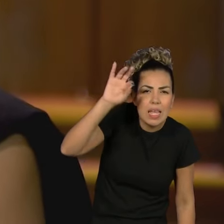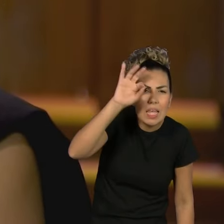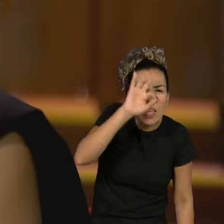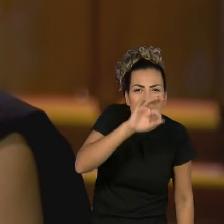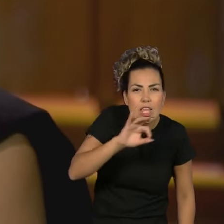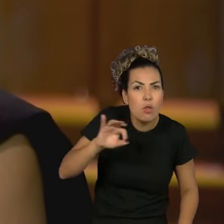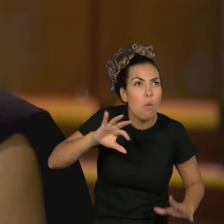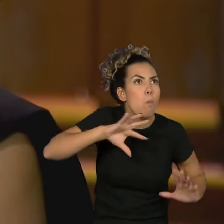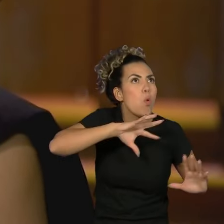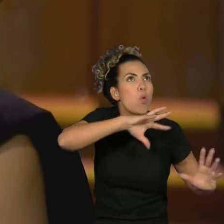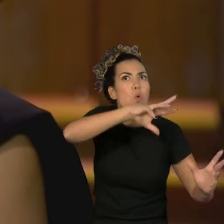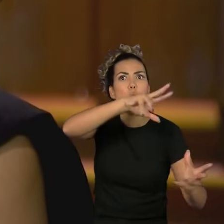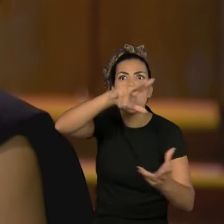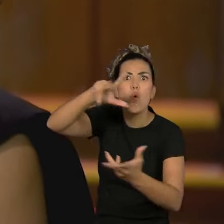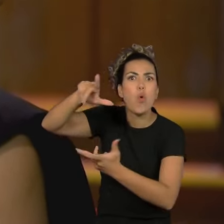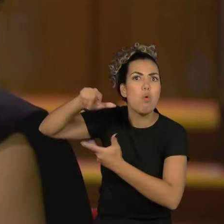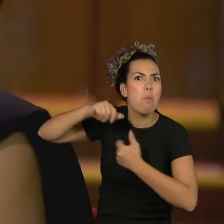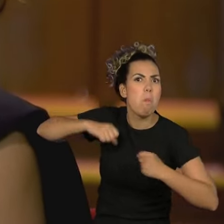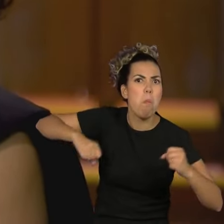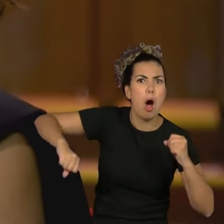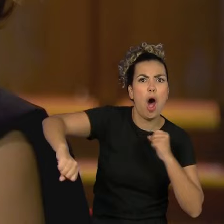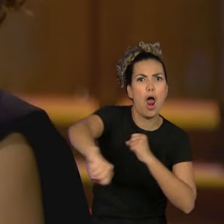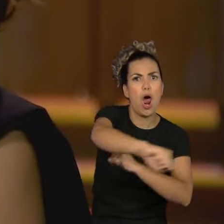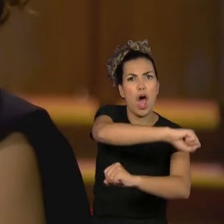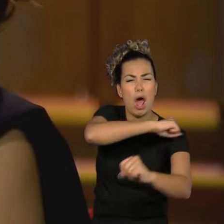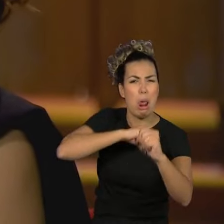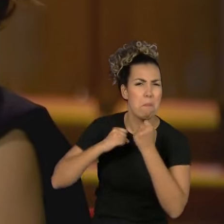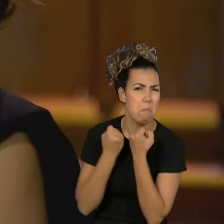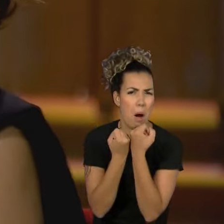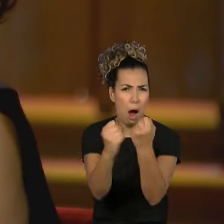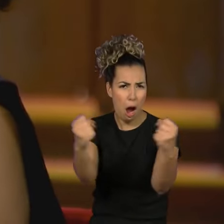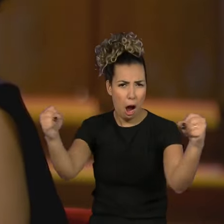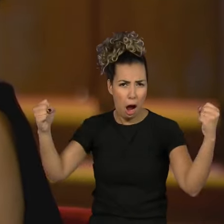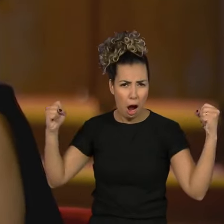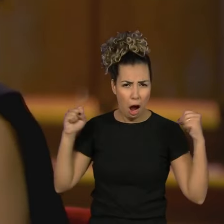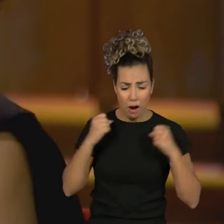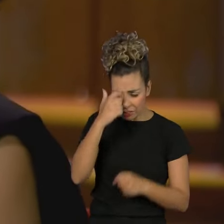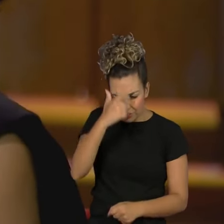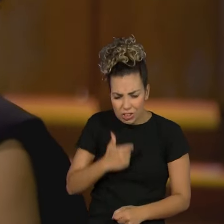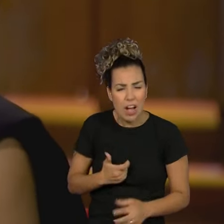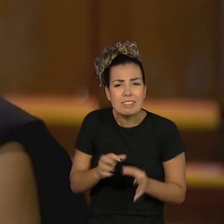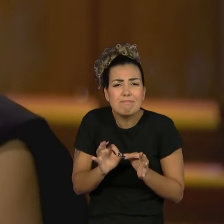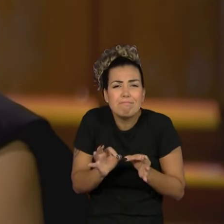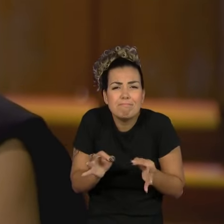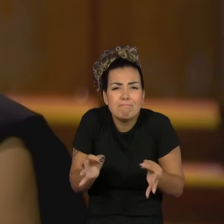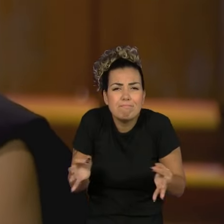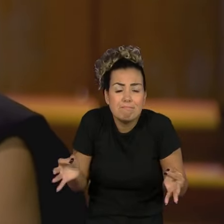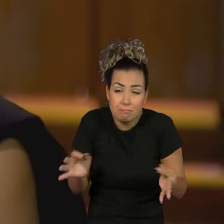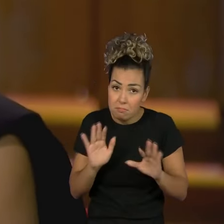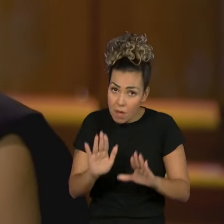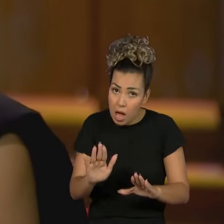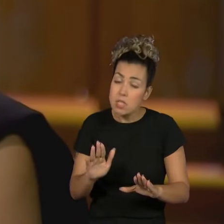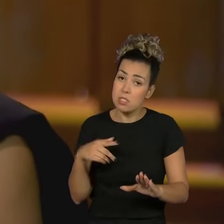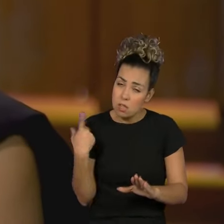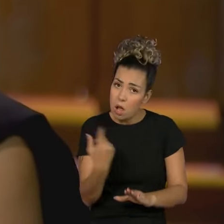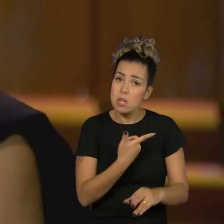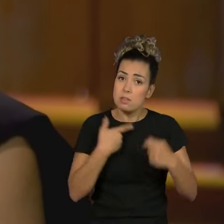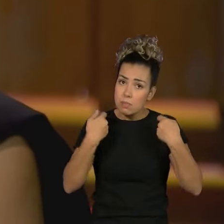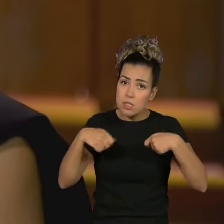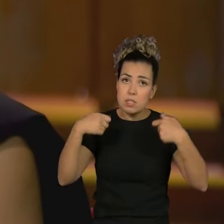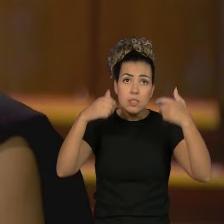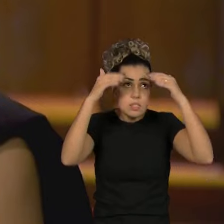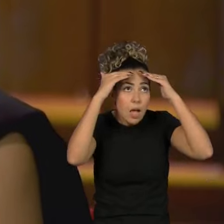universo todo e a gente tem que se se colocar no nosso lugar como